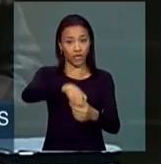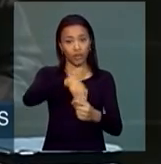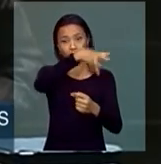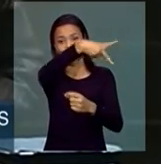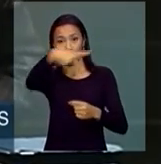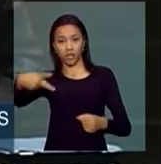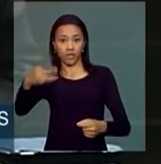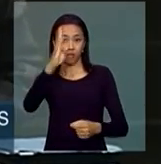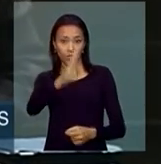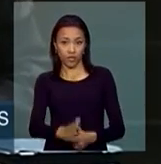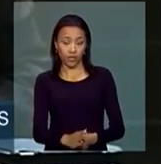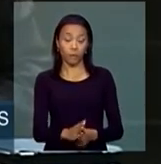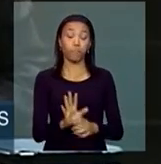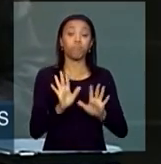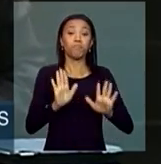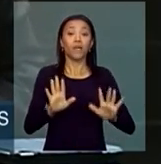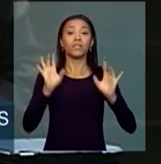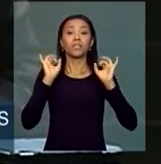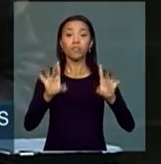ministro Mantega, mas